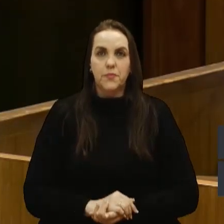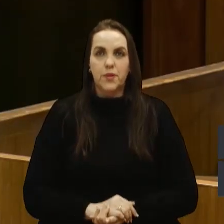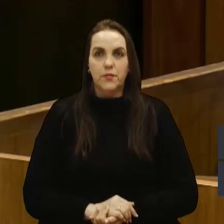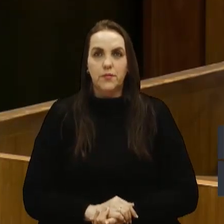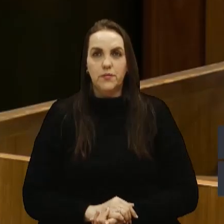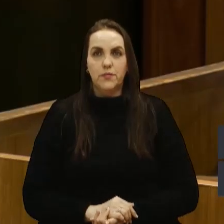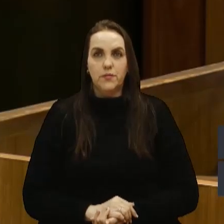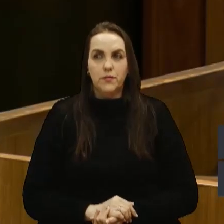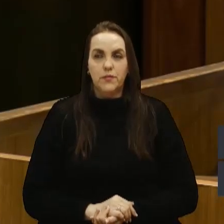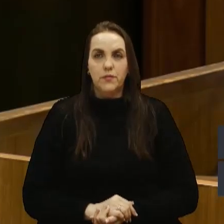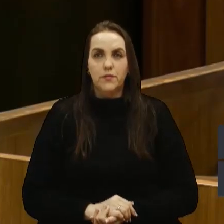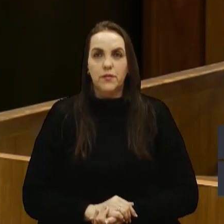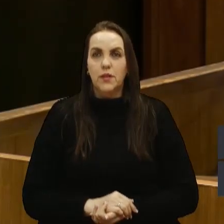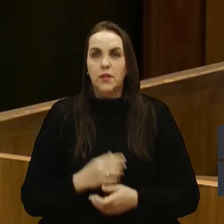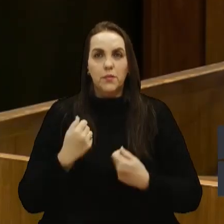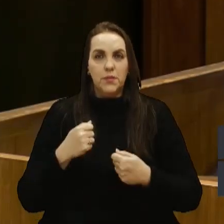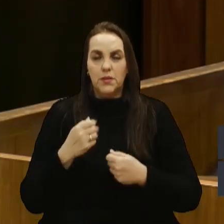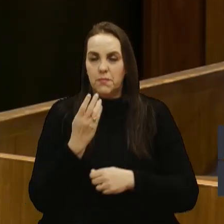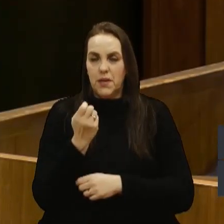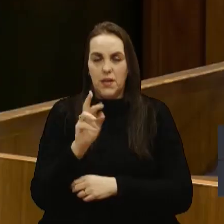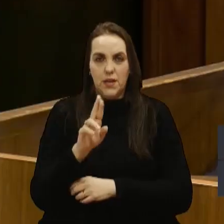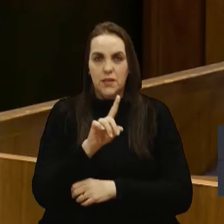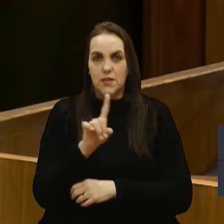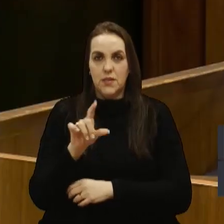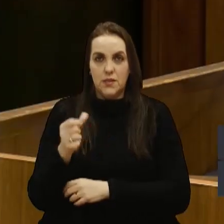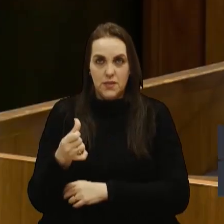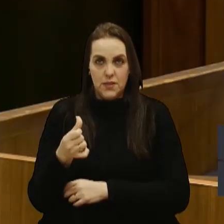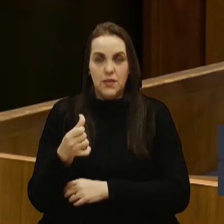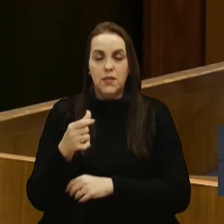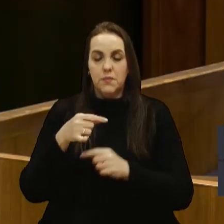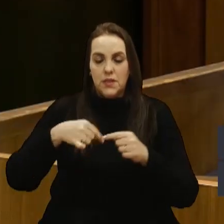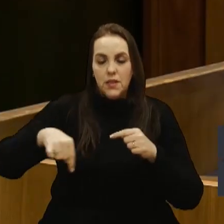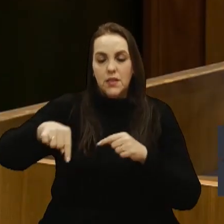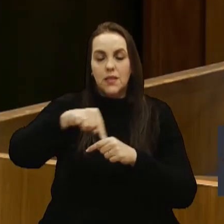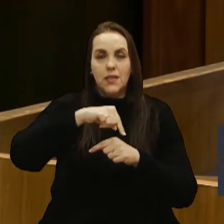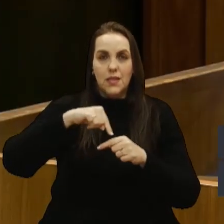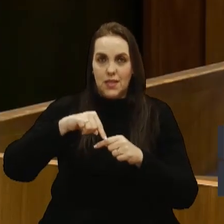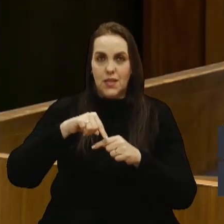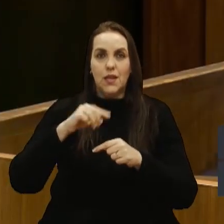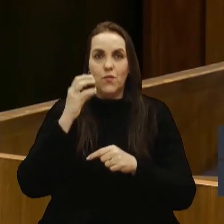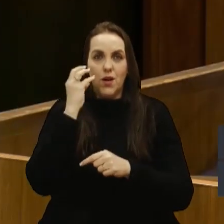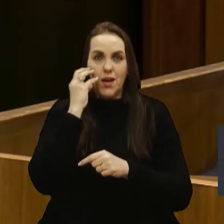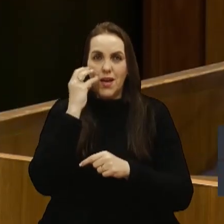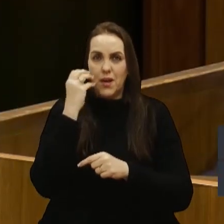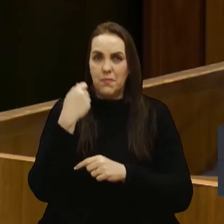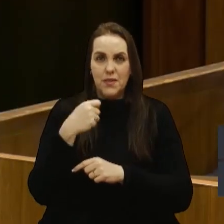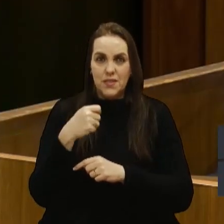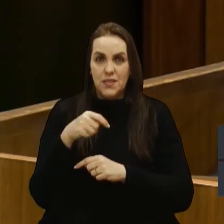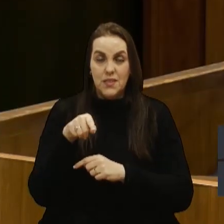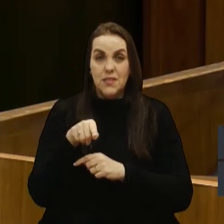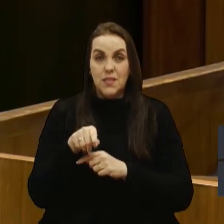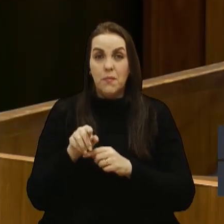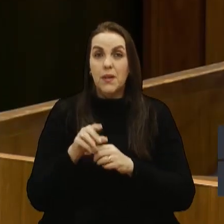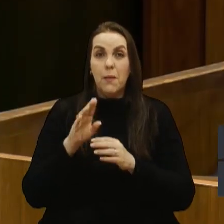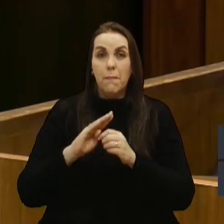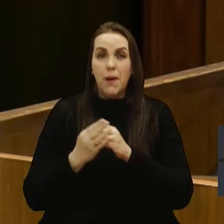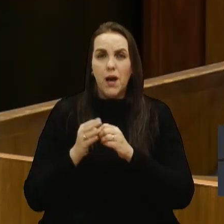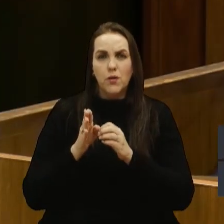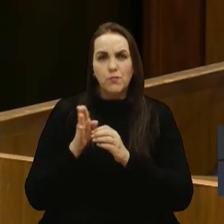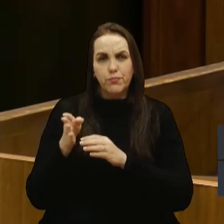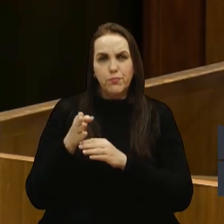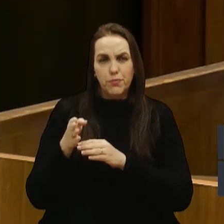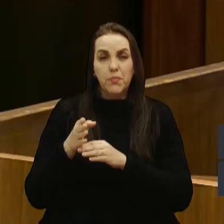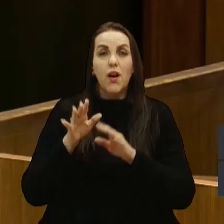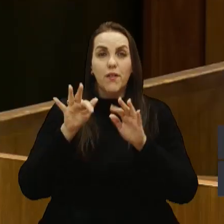precisa até o trevo de Anarrec, entra à direita para o Adorado, para o Santo Antônio, para o Eldorado. É de extrema importância. Vão no final de tarde